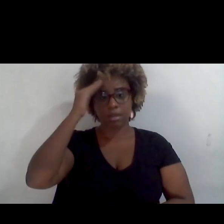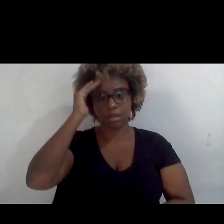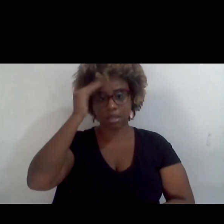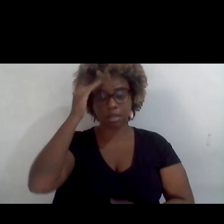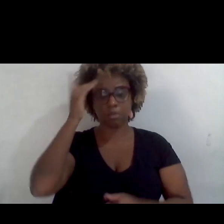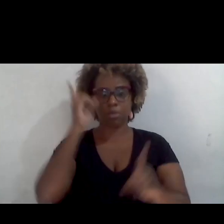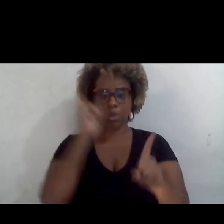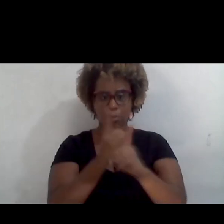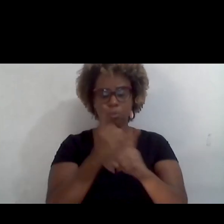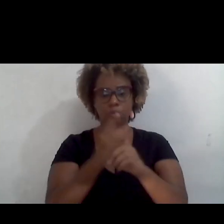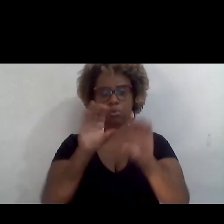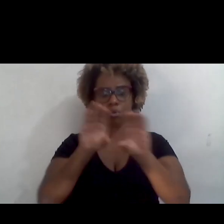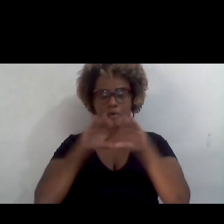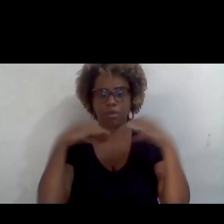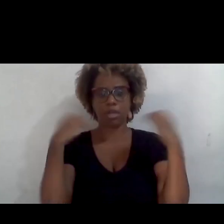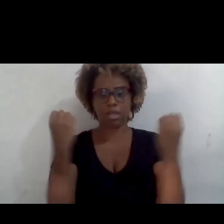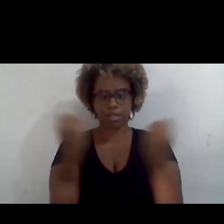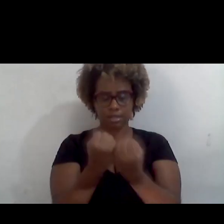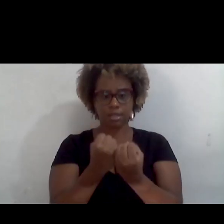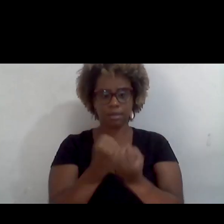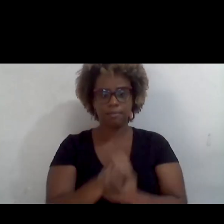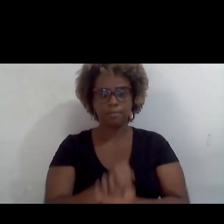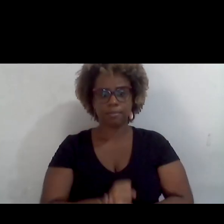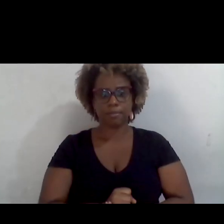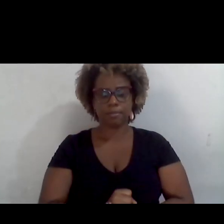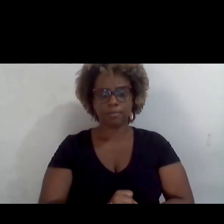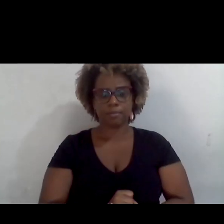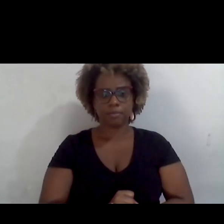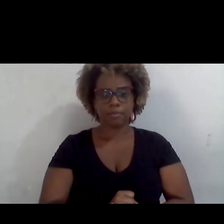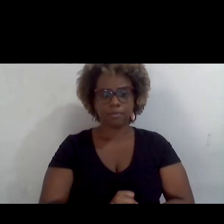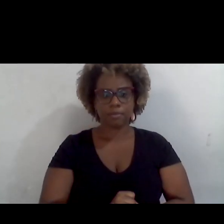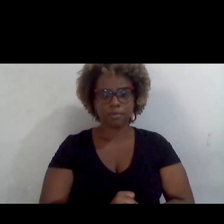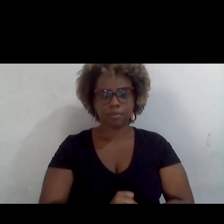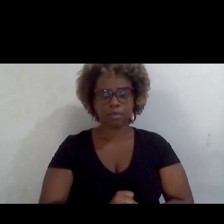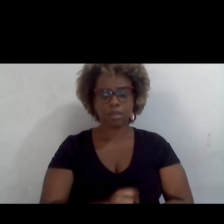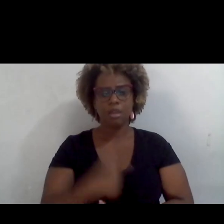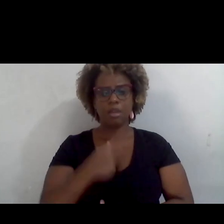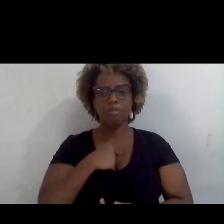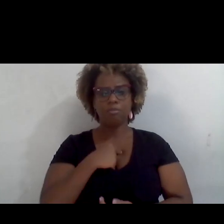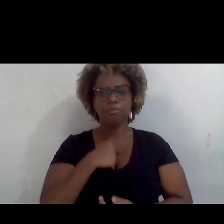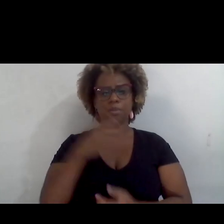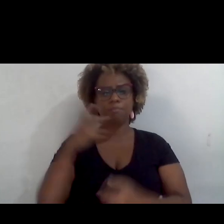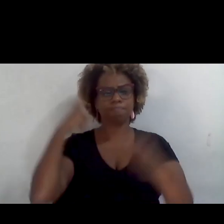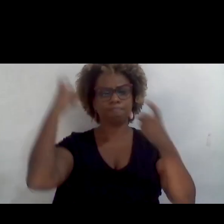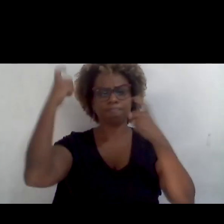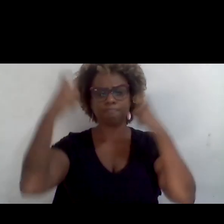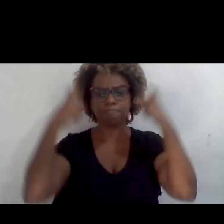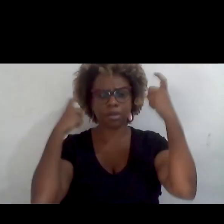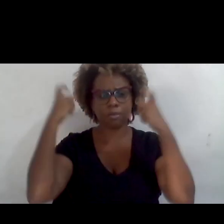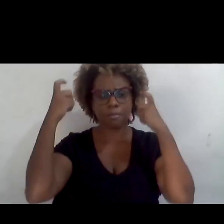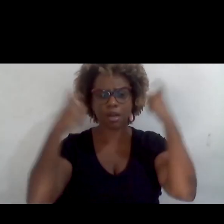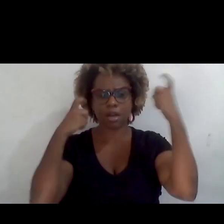conferências, semanas, e acho fundamentais, né, como transversais, eu fico com certo receio, né, dessa política de São João, de